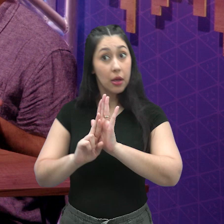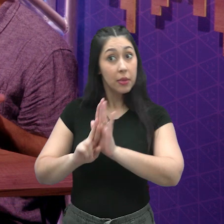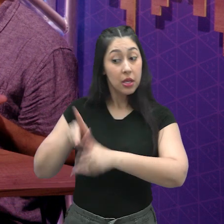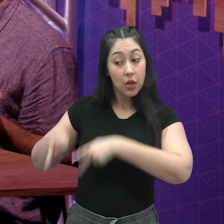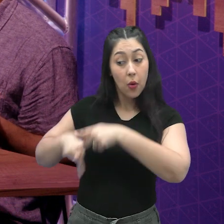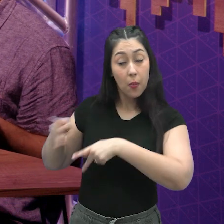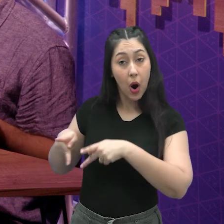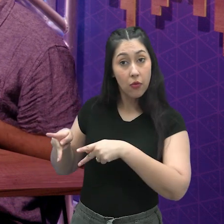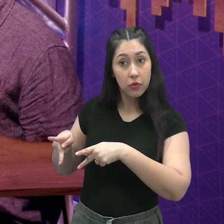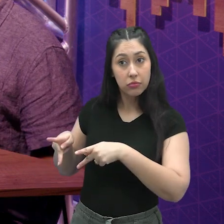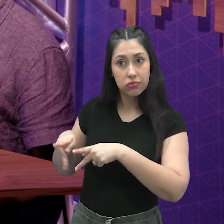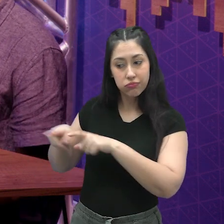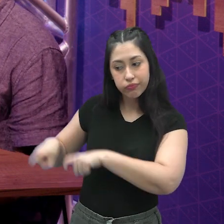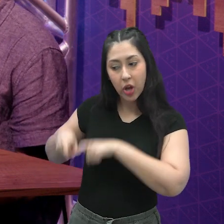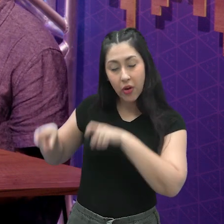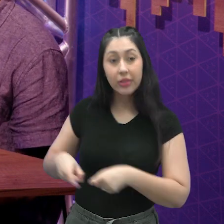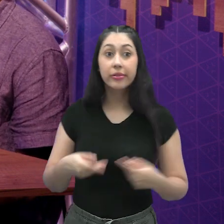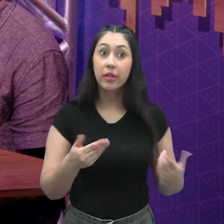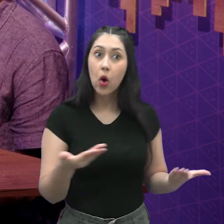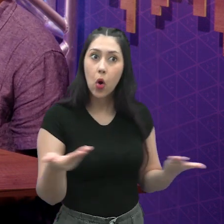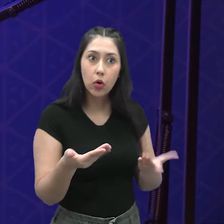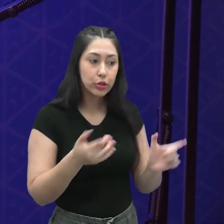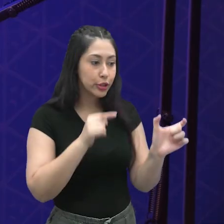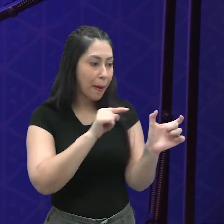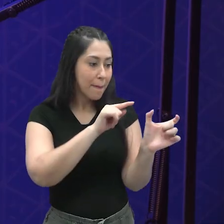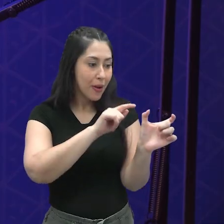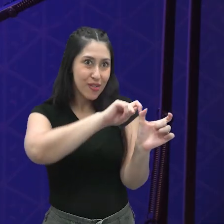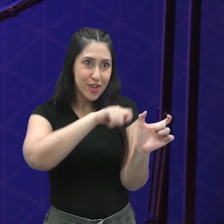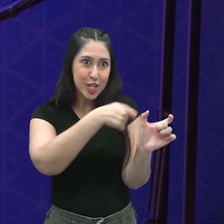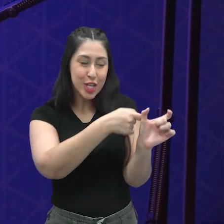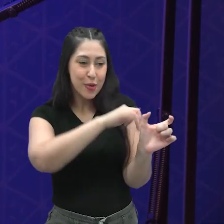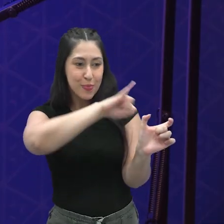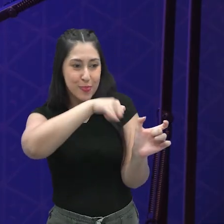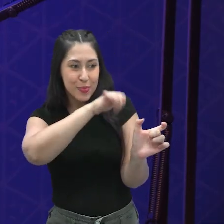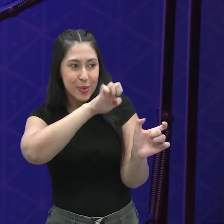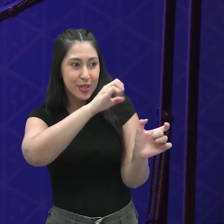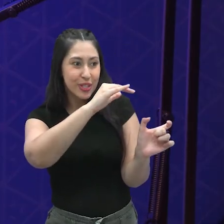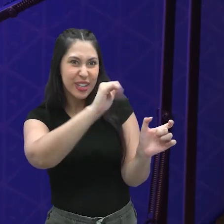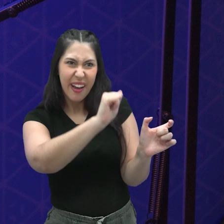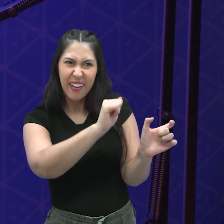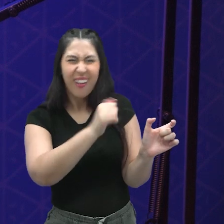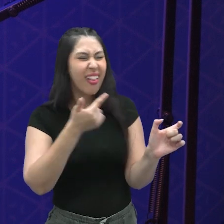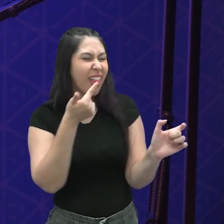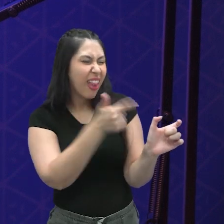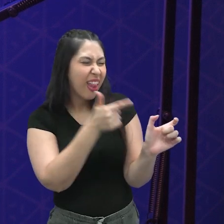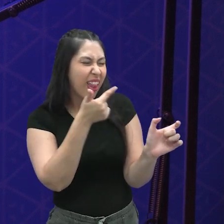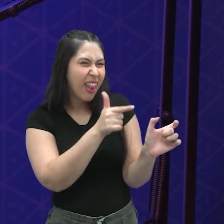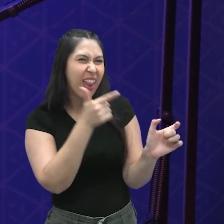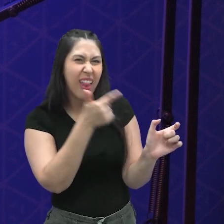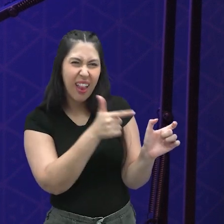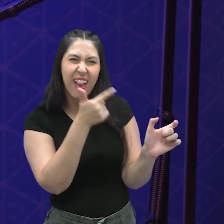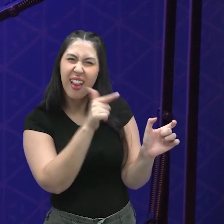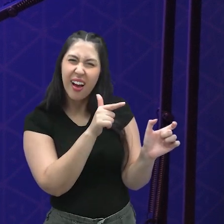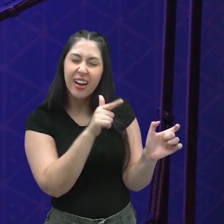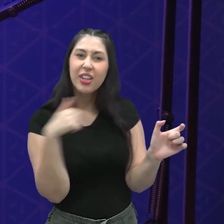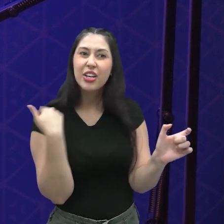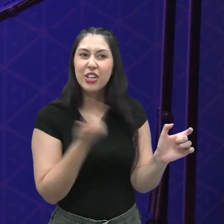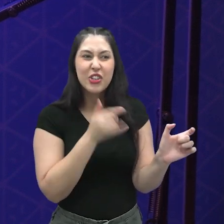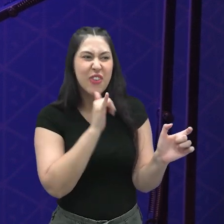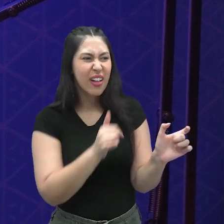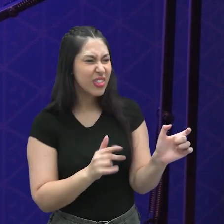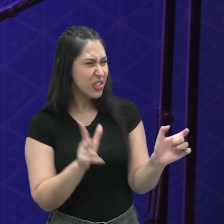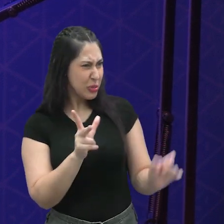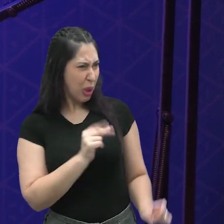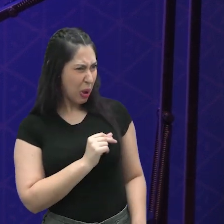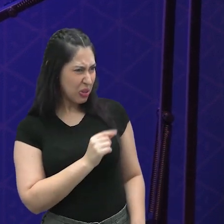caipira. Isso. E hoje é engraçado porque o termo jeca, às vezes ele é como se fosse pejorativo, isso. A gente